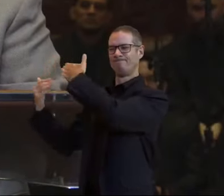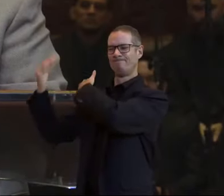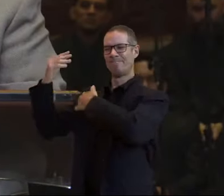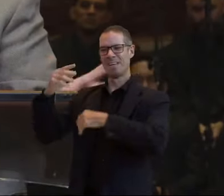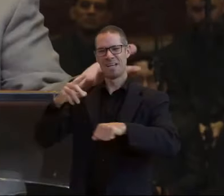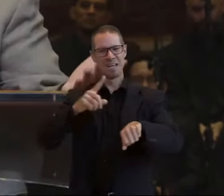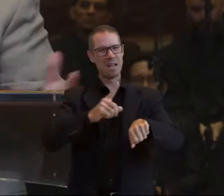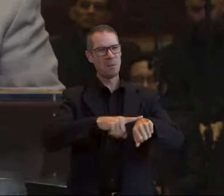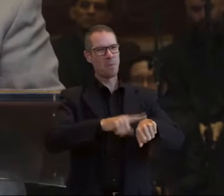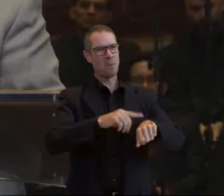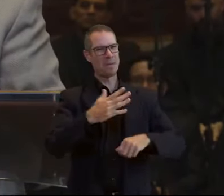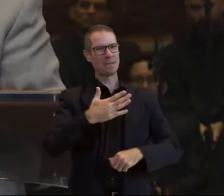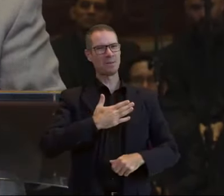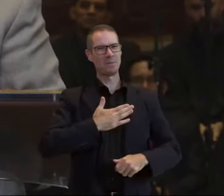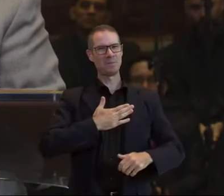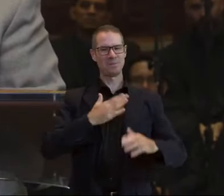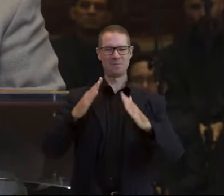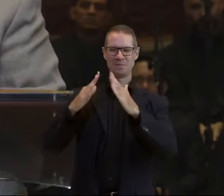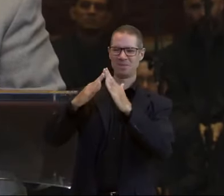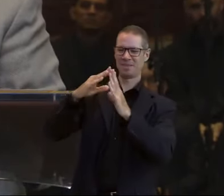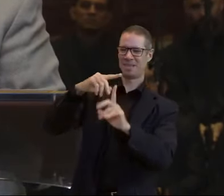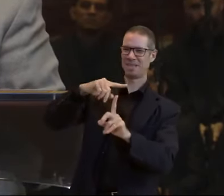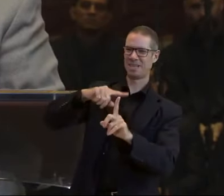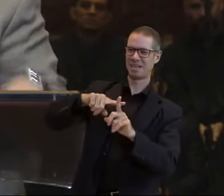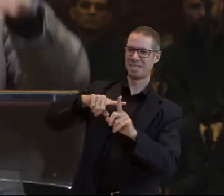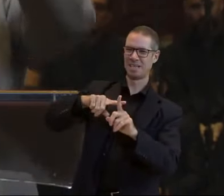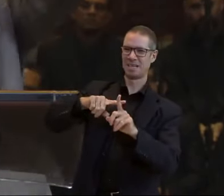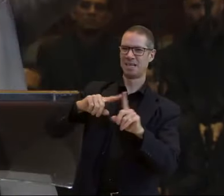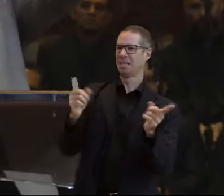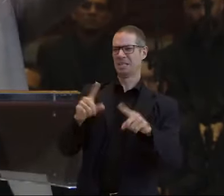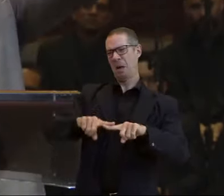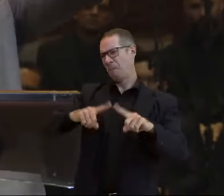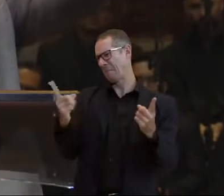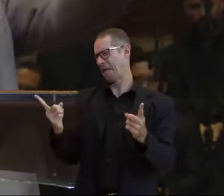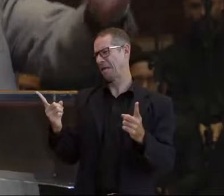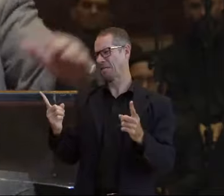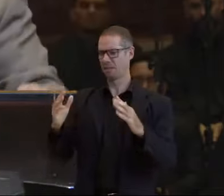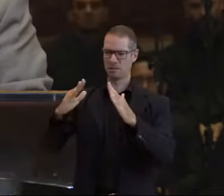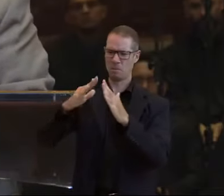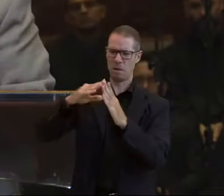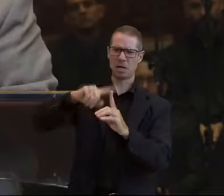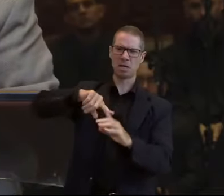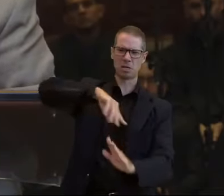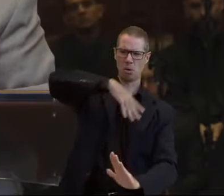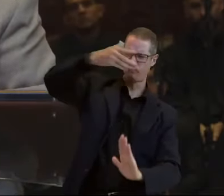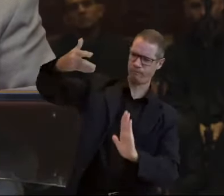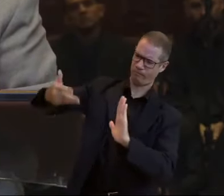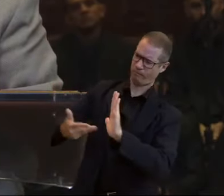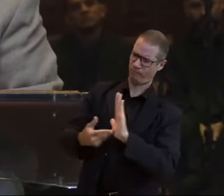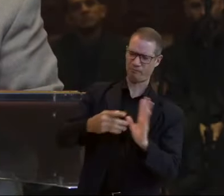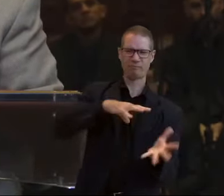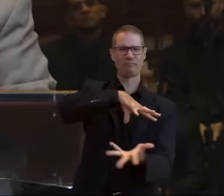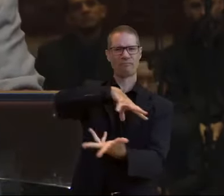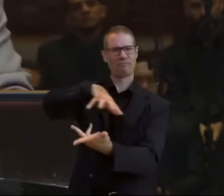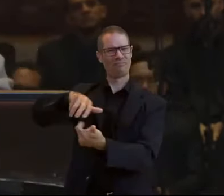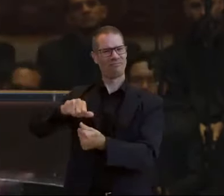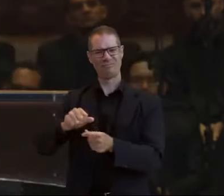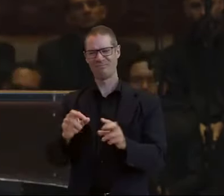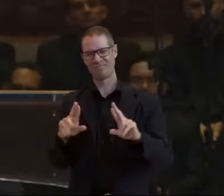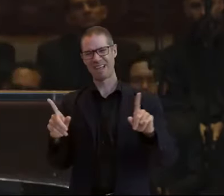Naquele momento era minha igreja, e não apenas a igreja universal. E